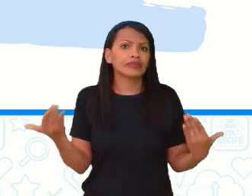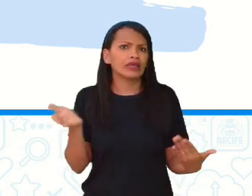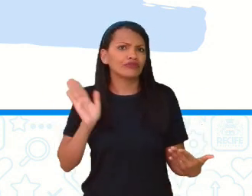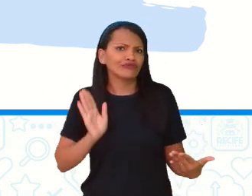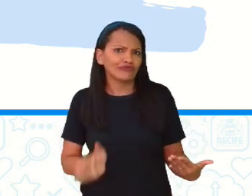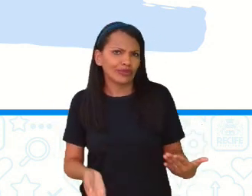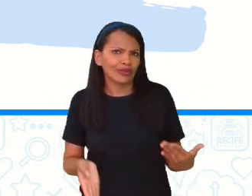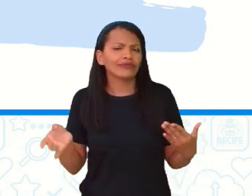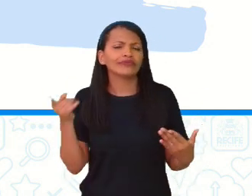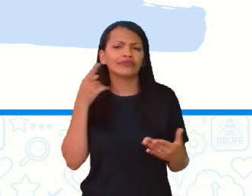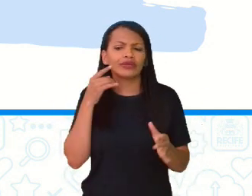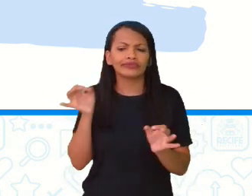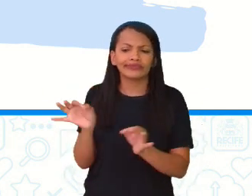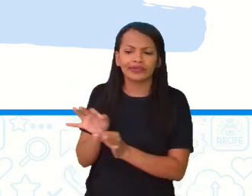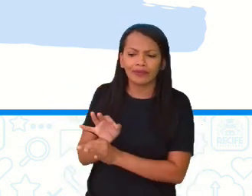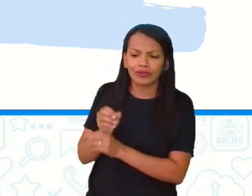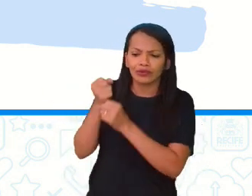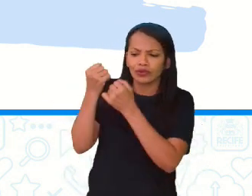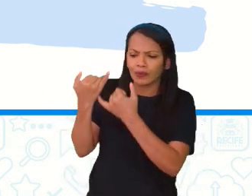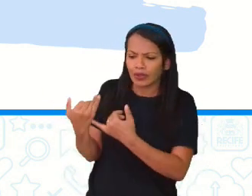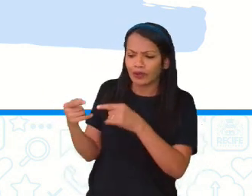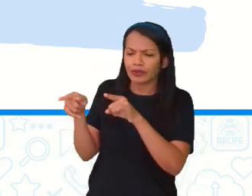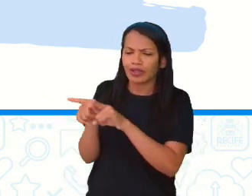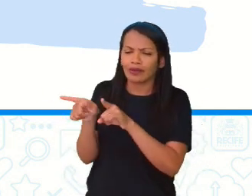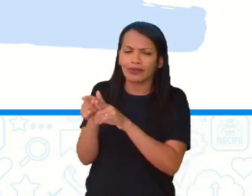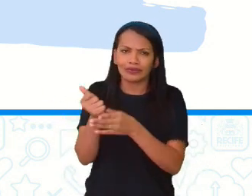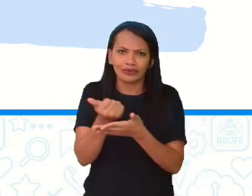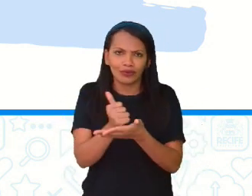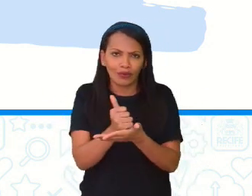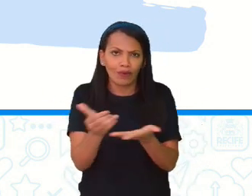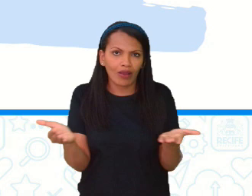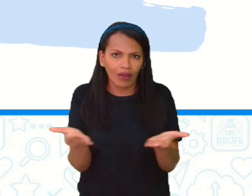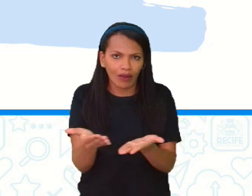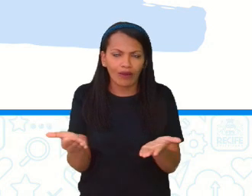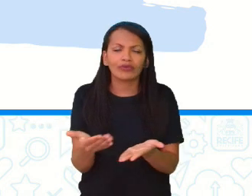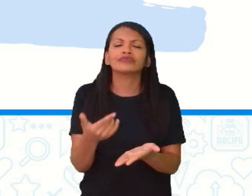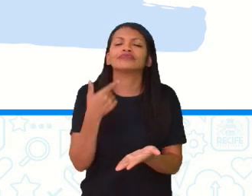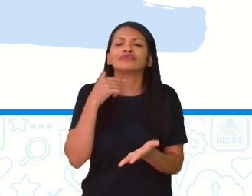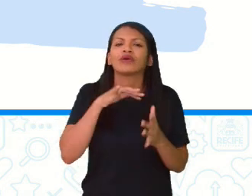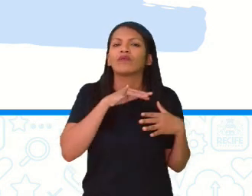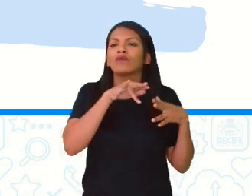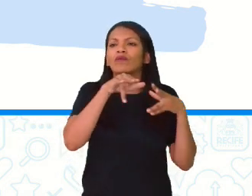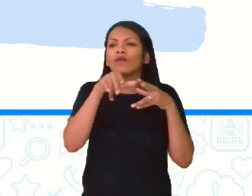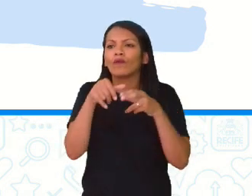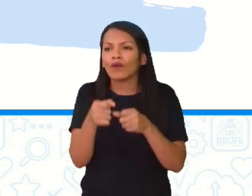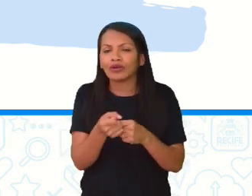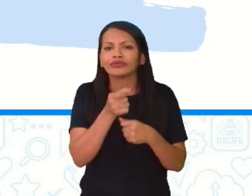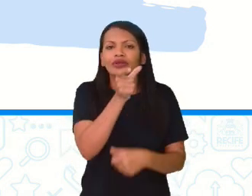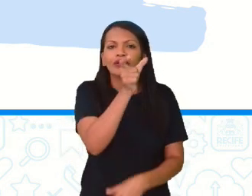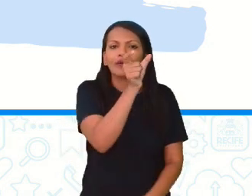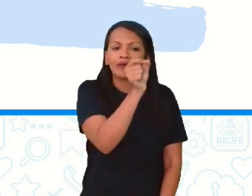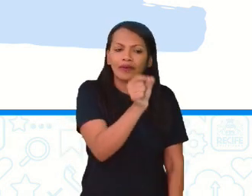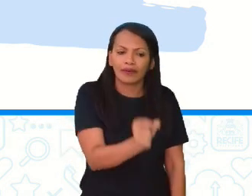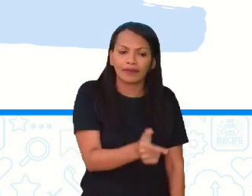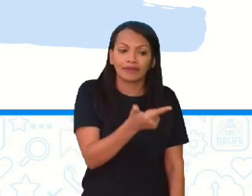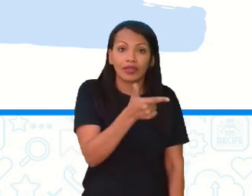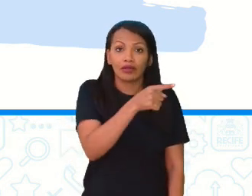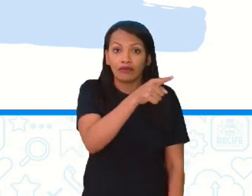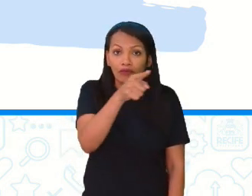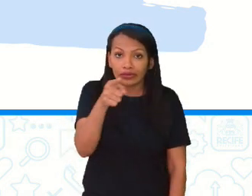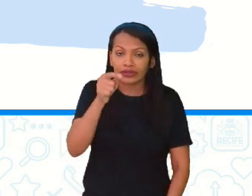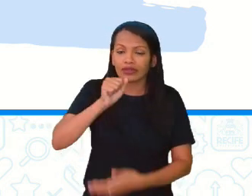já que a gente já falou bastante sobre os animais invertebrados, a atividade de casa de vocês hoje vai fazer uma